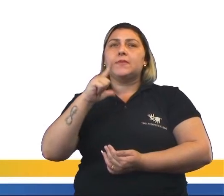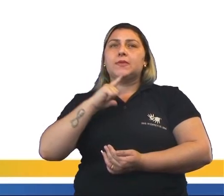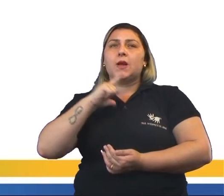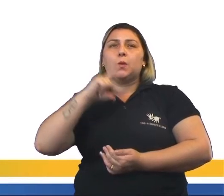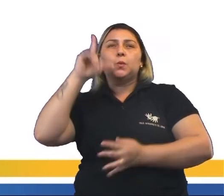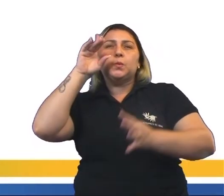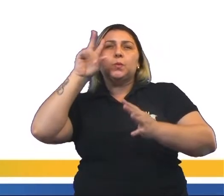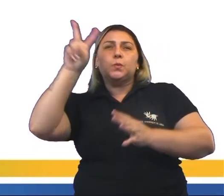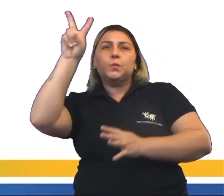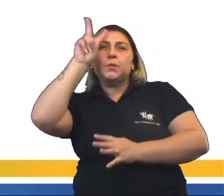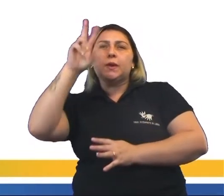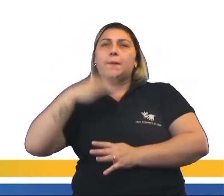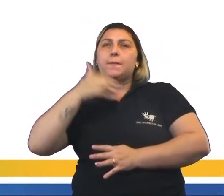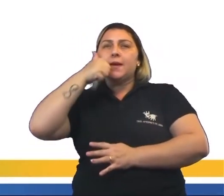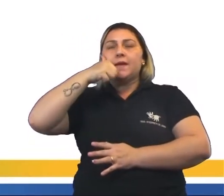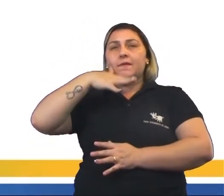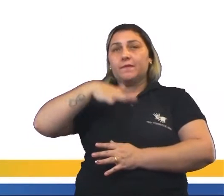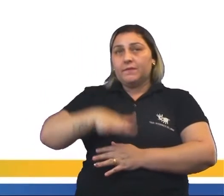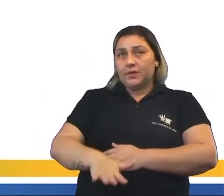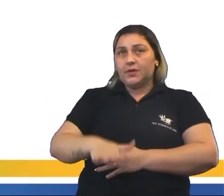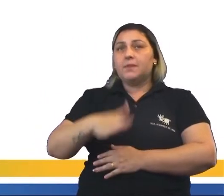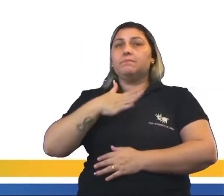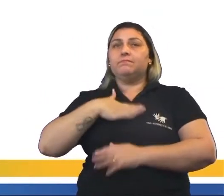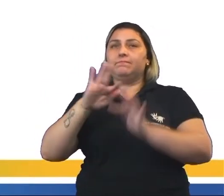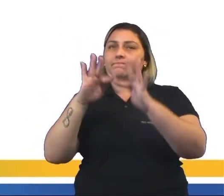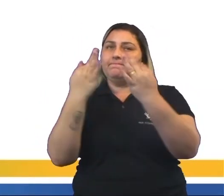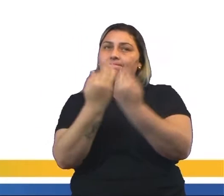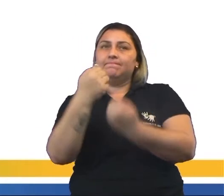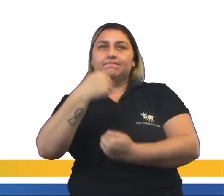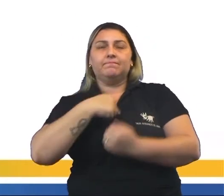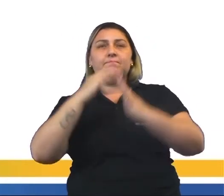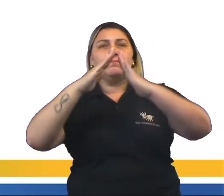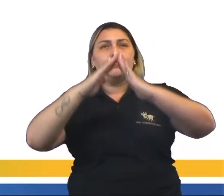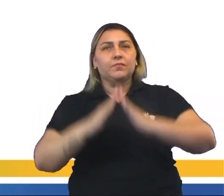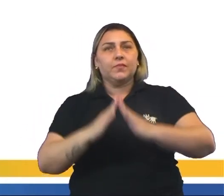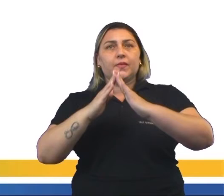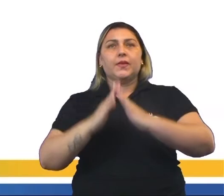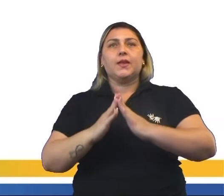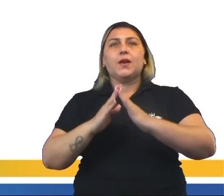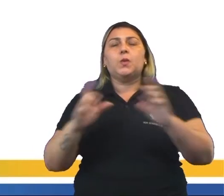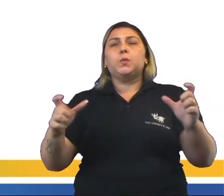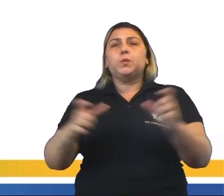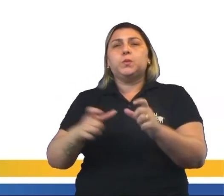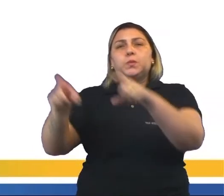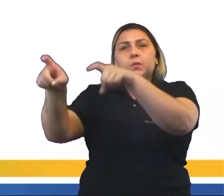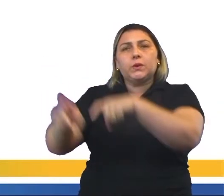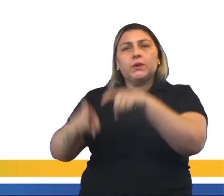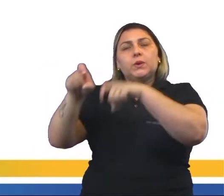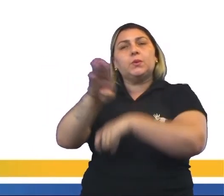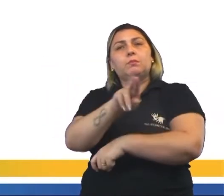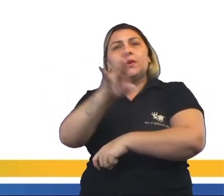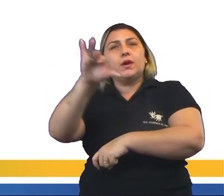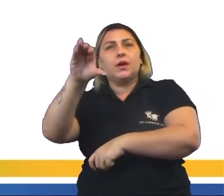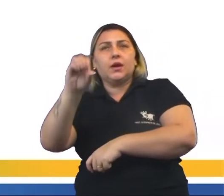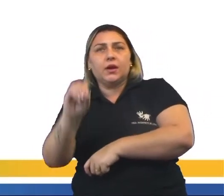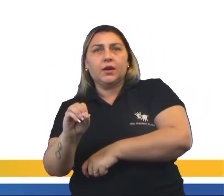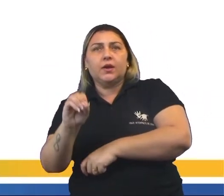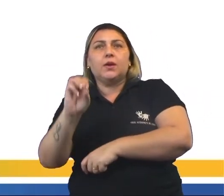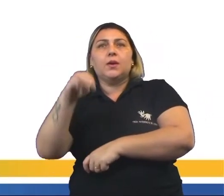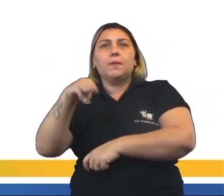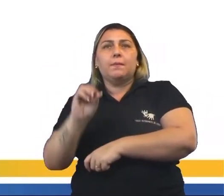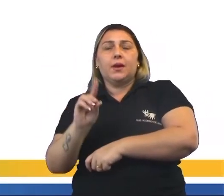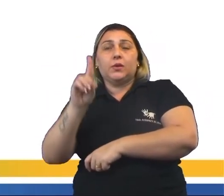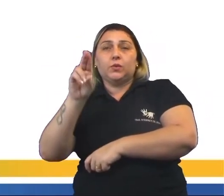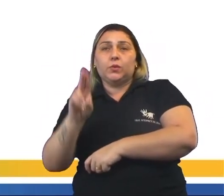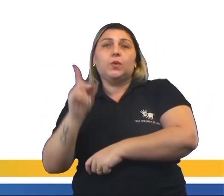nítidas lembranças da minha infância. Minha família e eu morávamos em um pequeno sítio no bairro Mandu, em Ouro